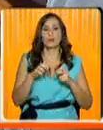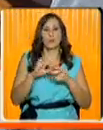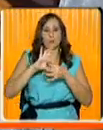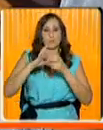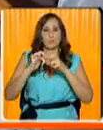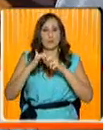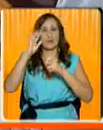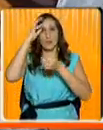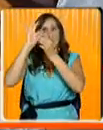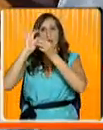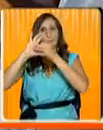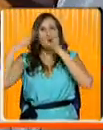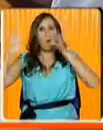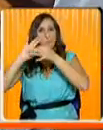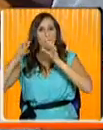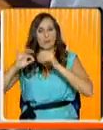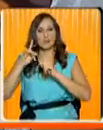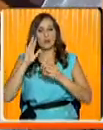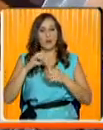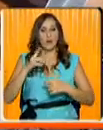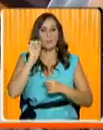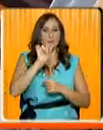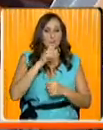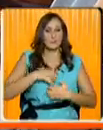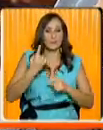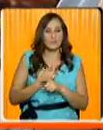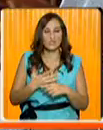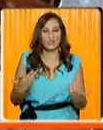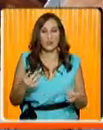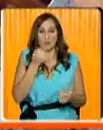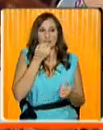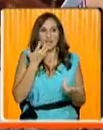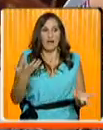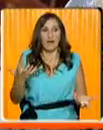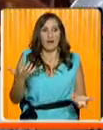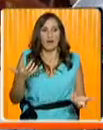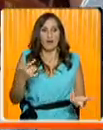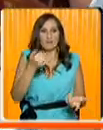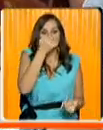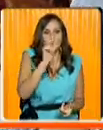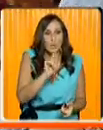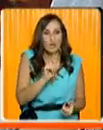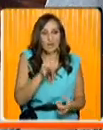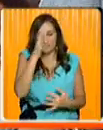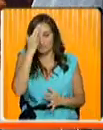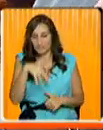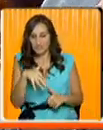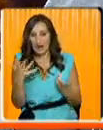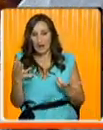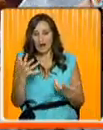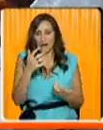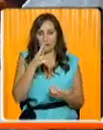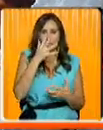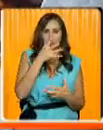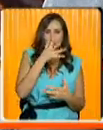incoerências. Imagina, nós estamos sempre ao minuto a sentir coisas. Ai, agora contentes. Ai, afinal não é. Ai, é frustração. Ai, é